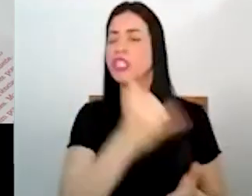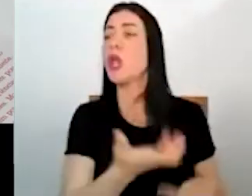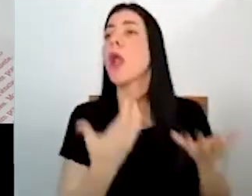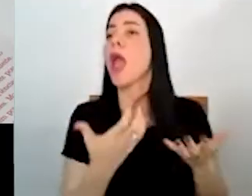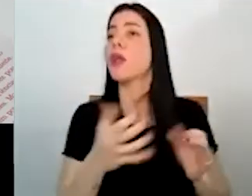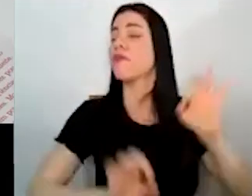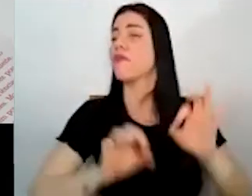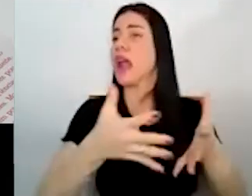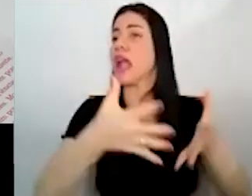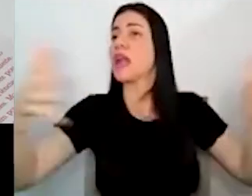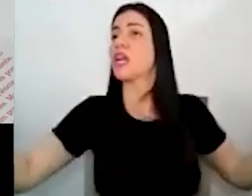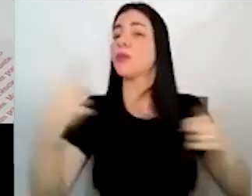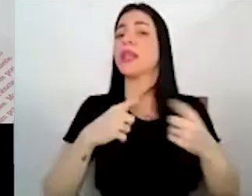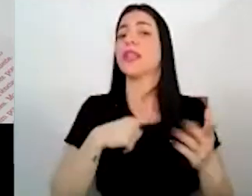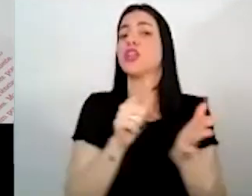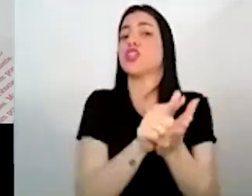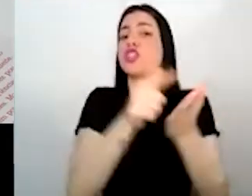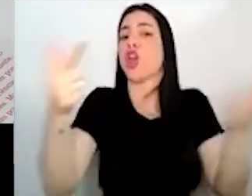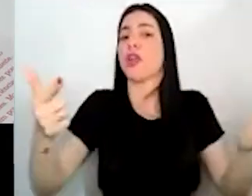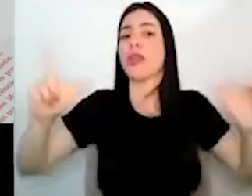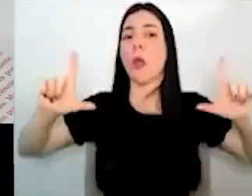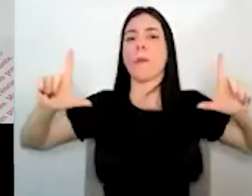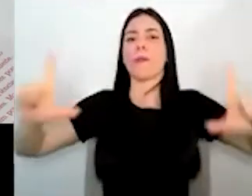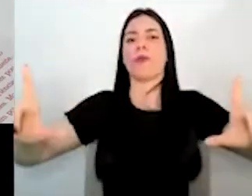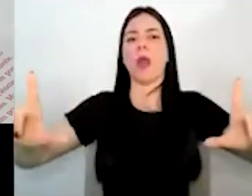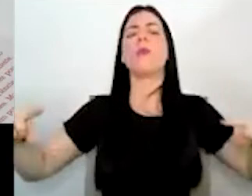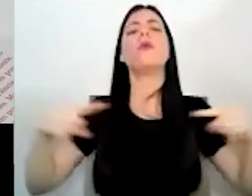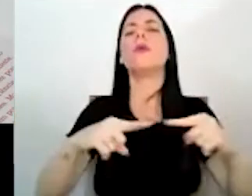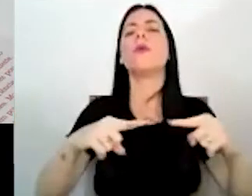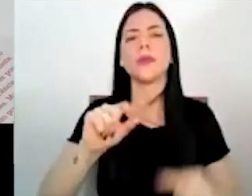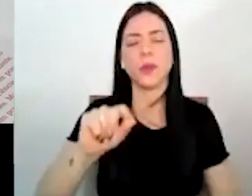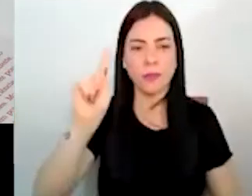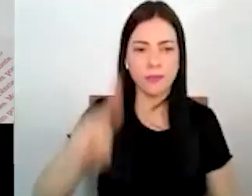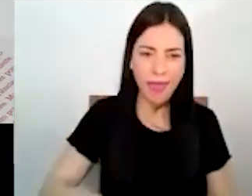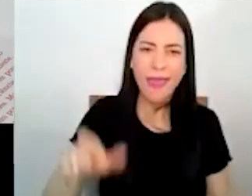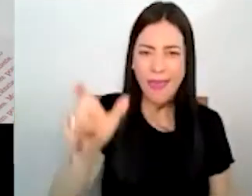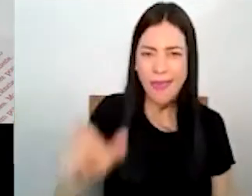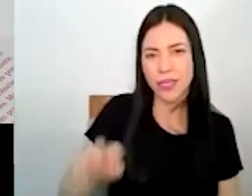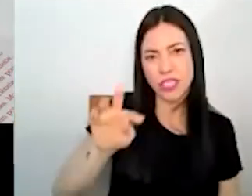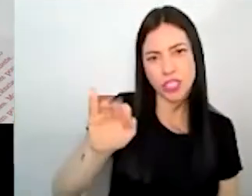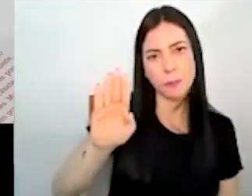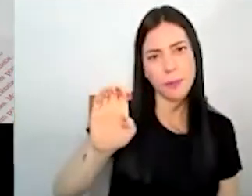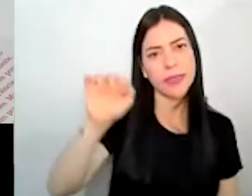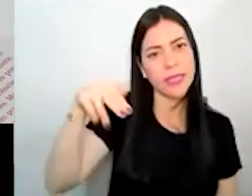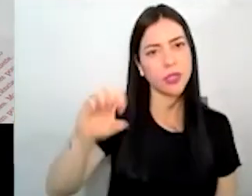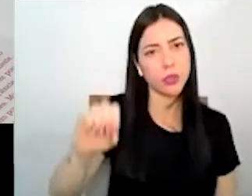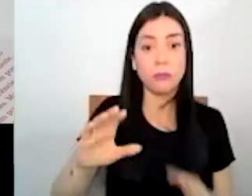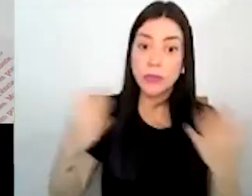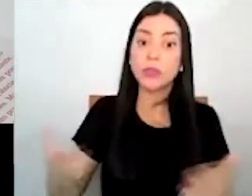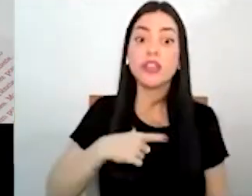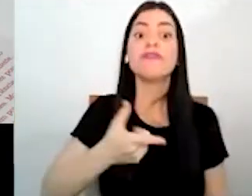esse jornal mural, que é o Das Bal, né, que faz parte da cultura tibetana. Então, também tinha esse desejo de fazer uma coisa